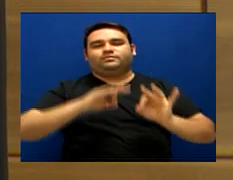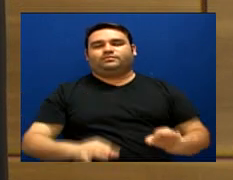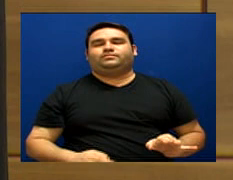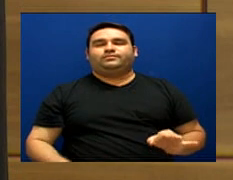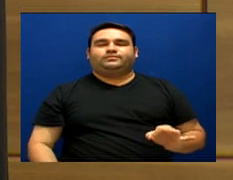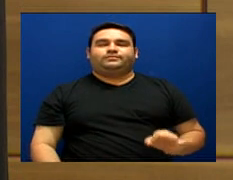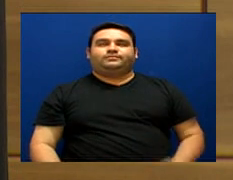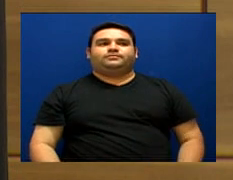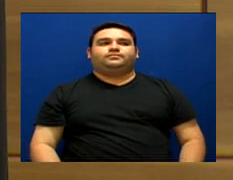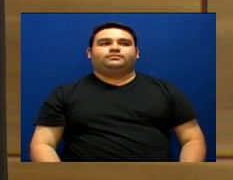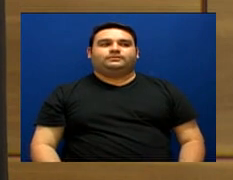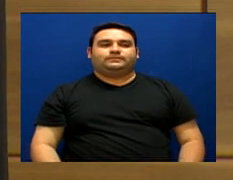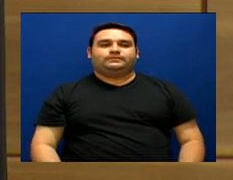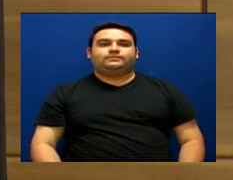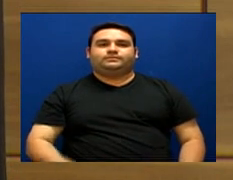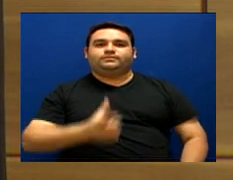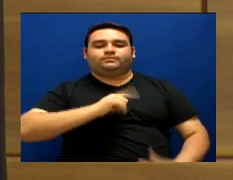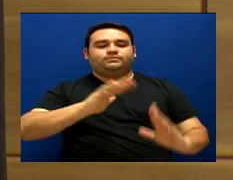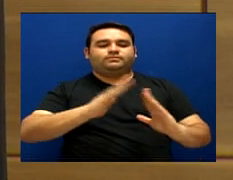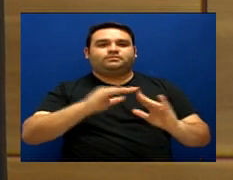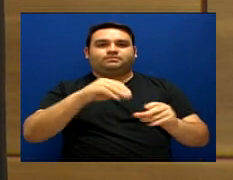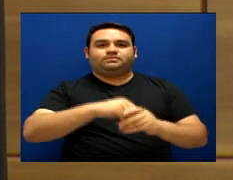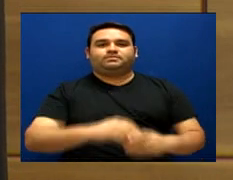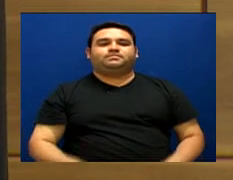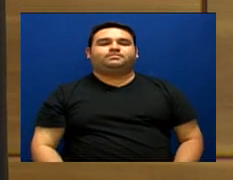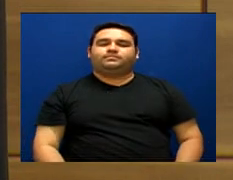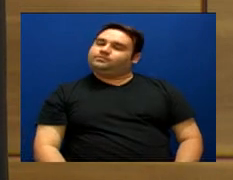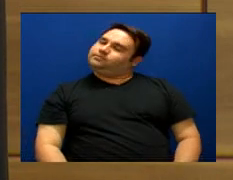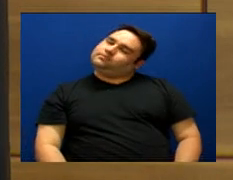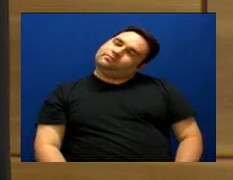que tem como posse, né? Que tem na sua posse, perdão.